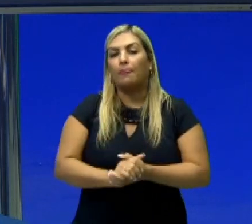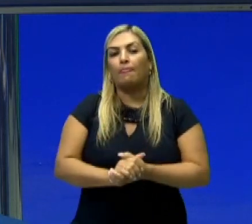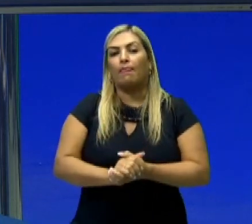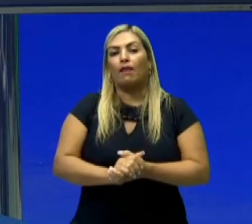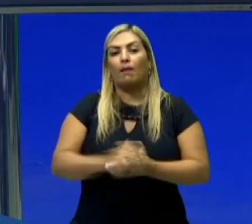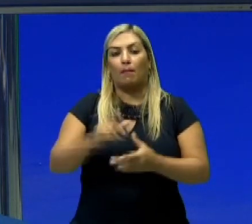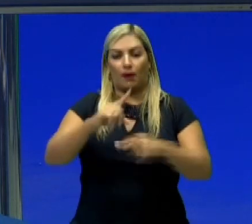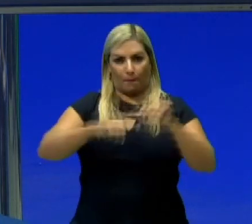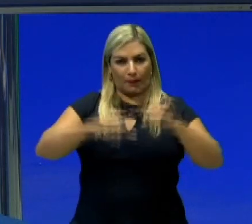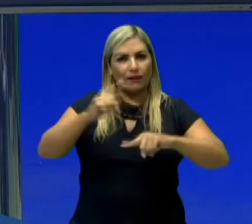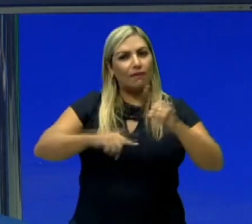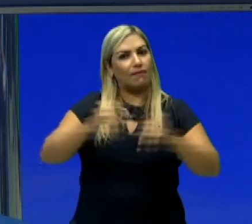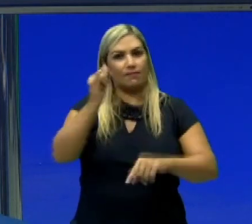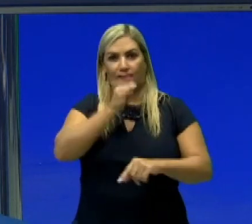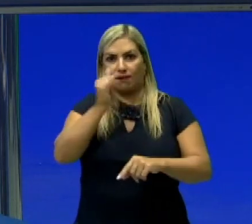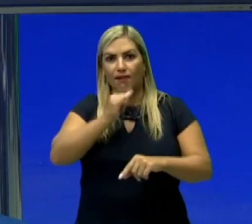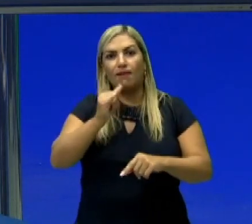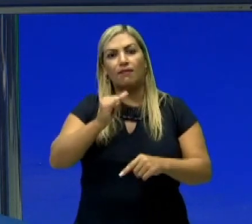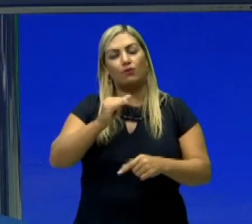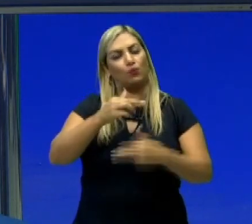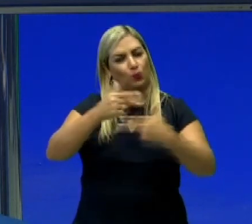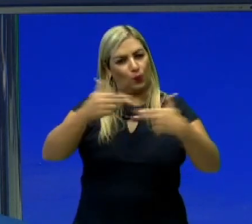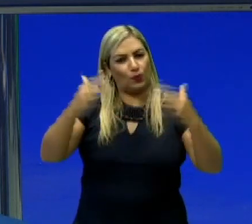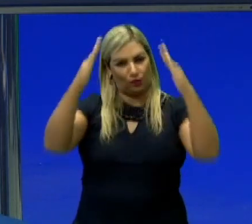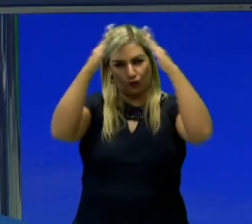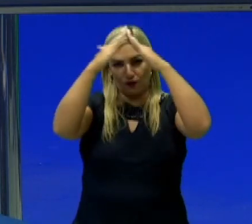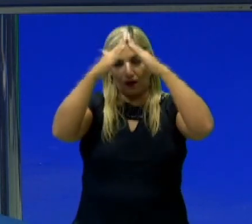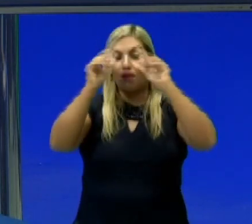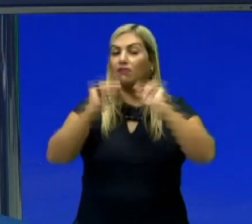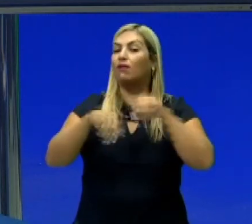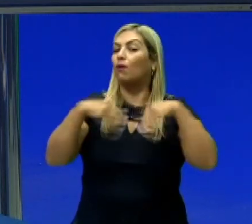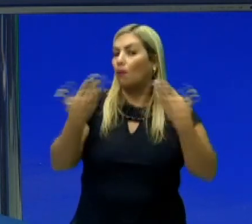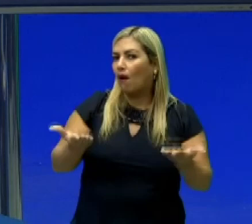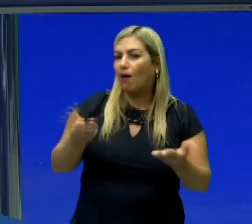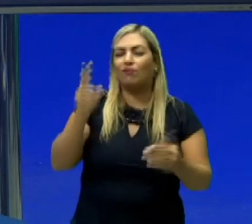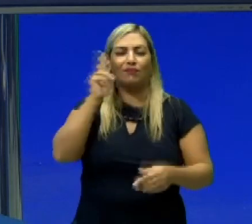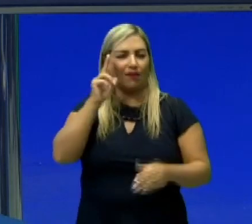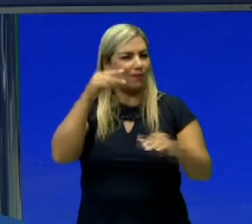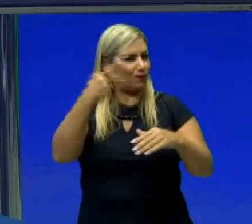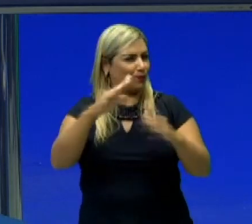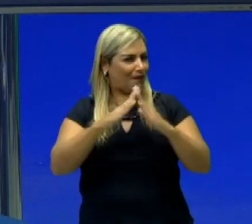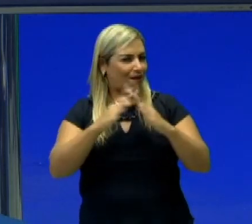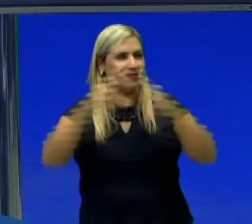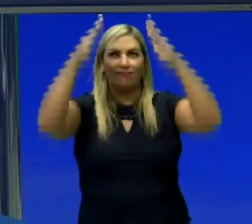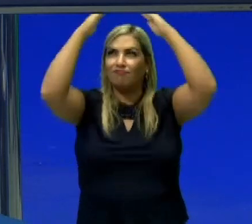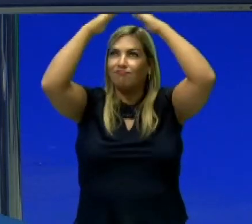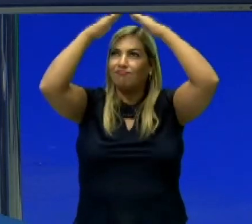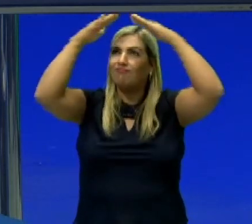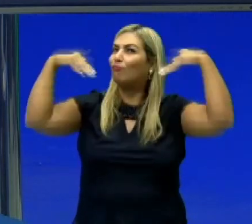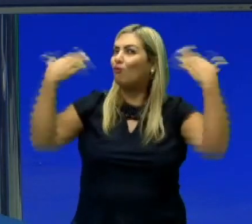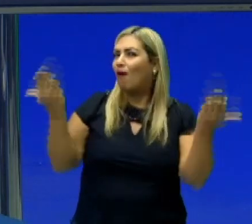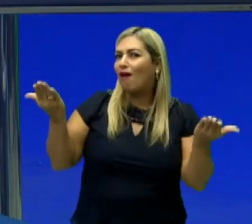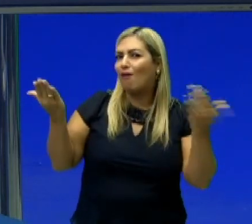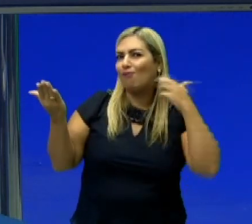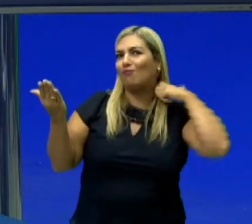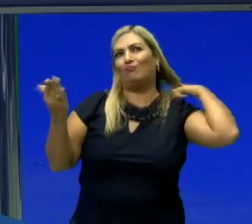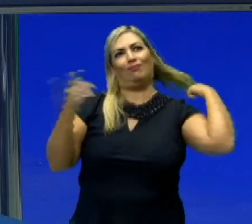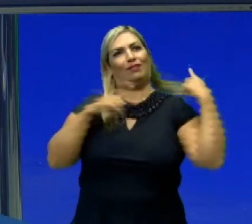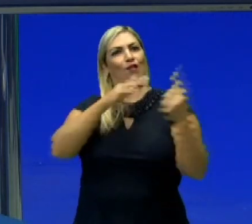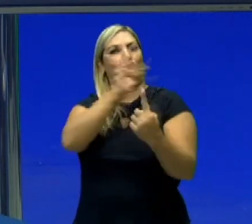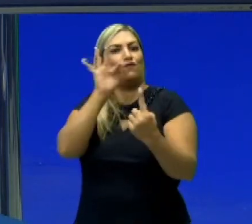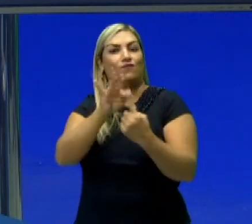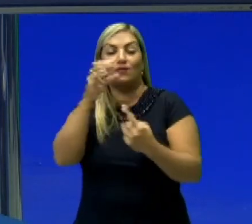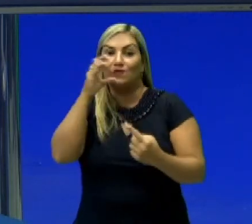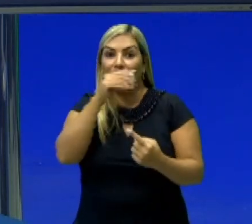aparelhos elétricos, né? Que tem a função de aquecer, qual é? Lembra aí lá na sua casa, quais aparelhos na sua casa que tem a função